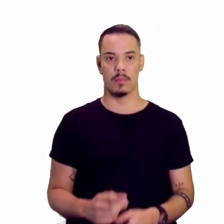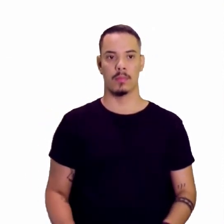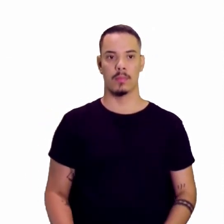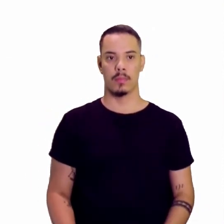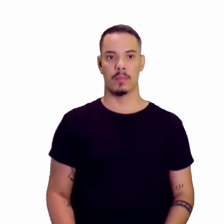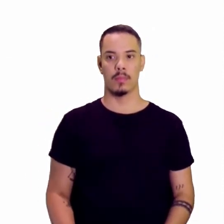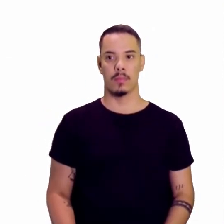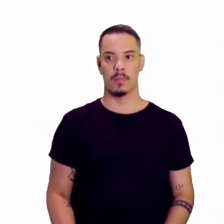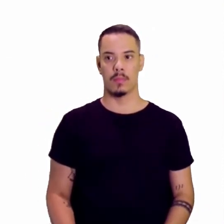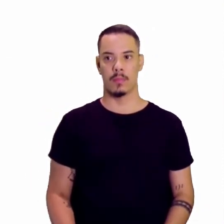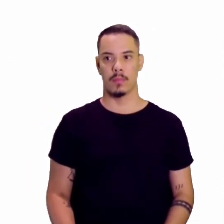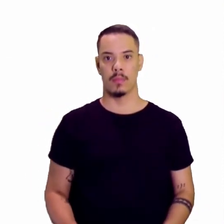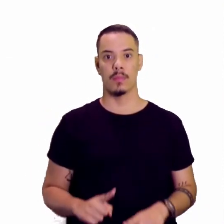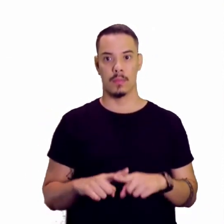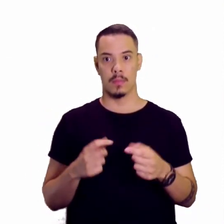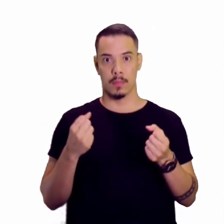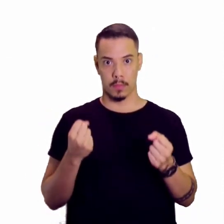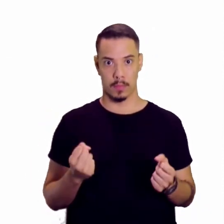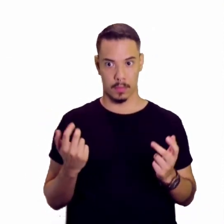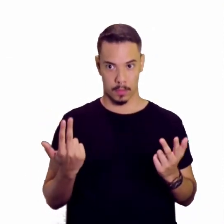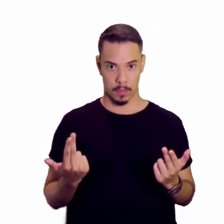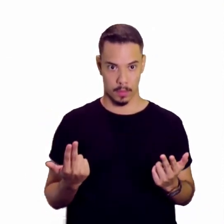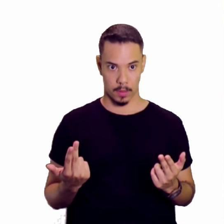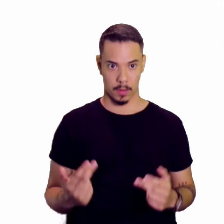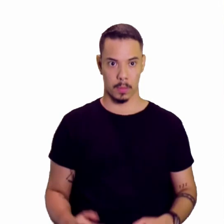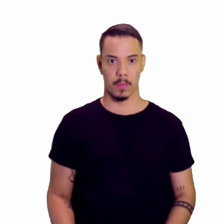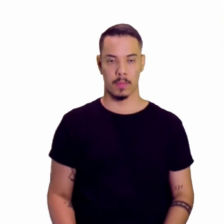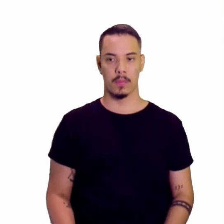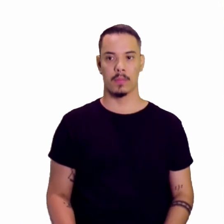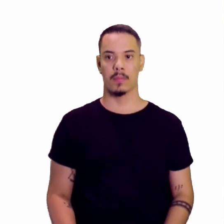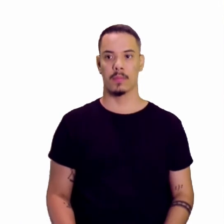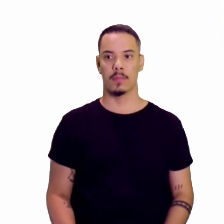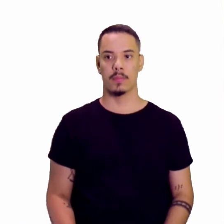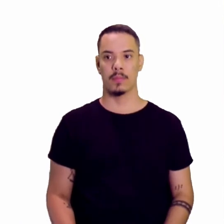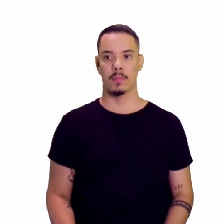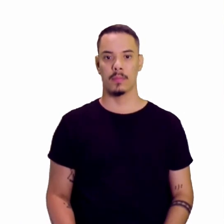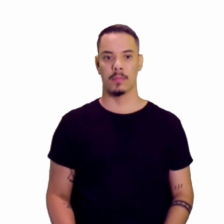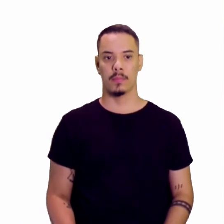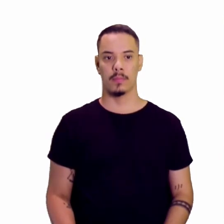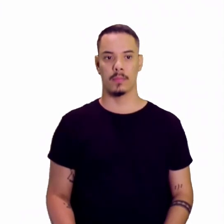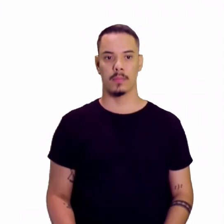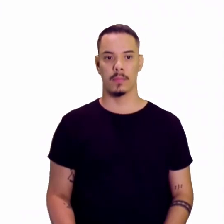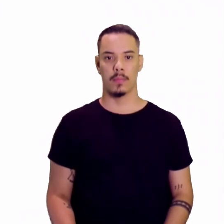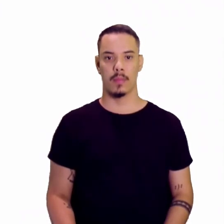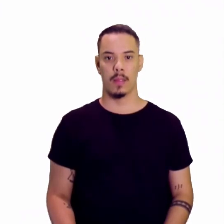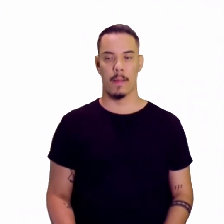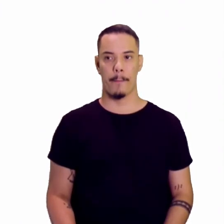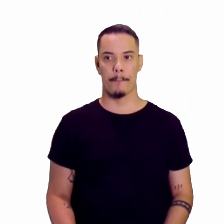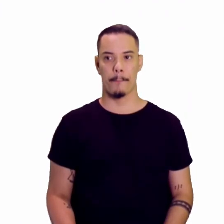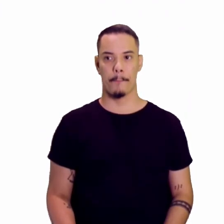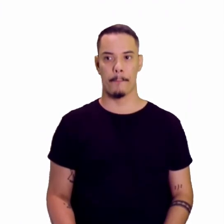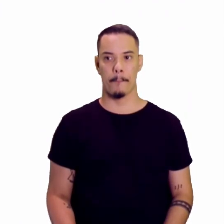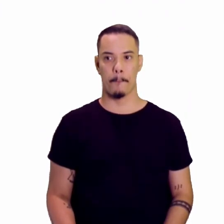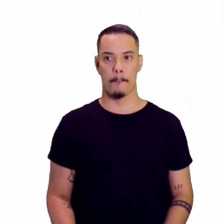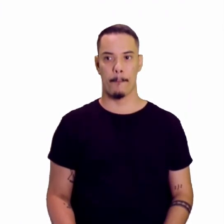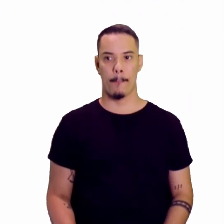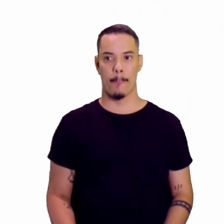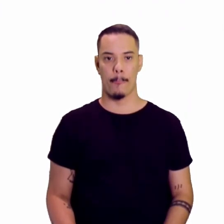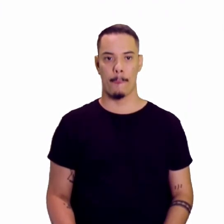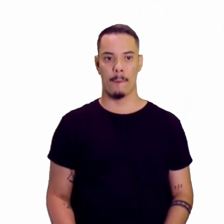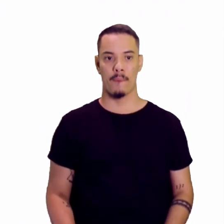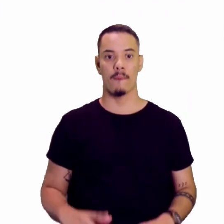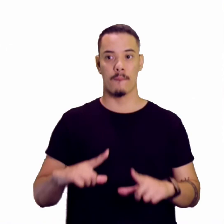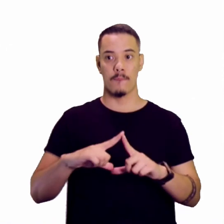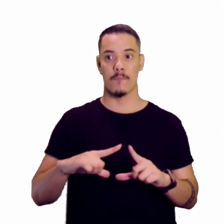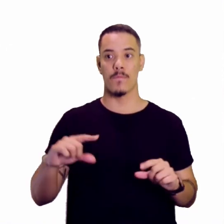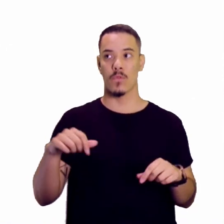é isso? Mas será que o peso dele é o mesmo? O peso já seria o quê? Depende, né? Então aqui, pessoal, na Lua, qual